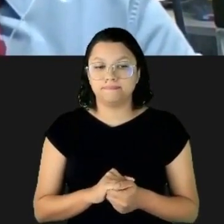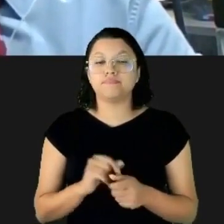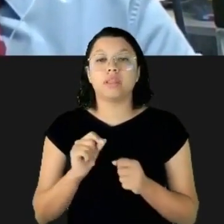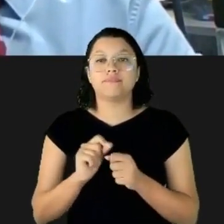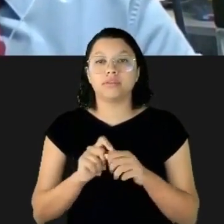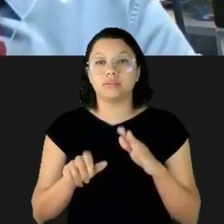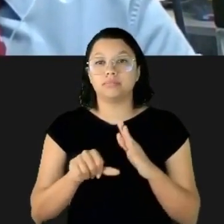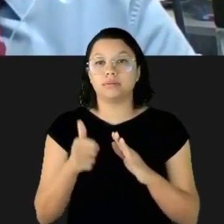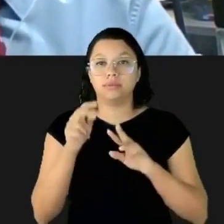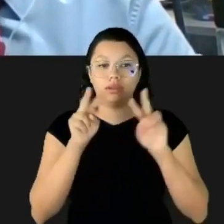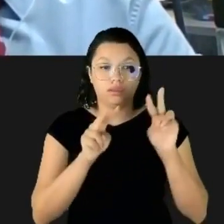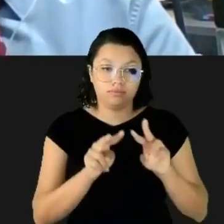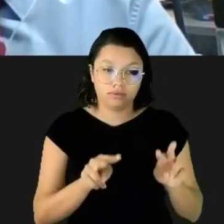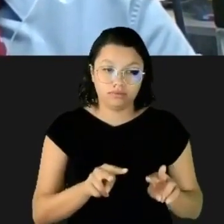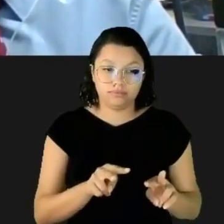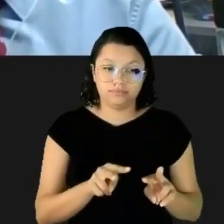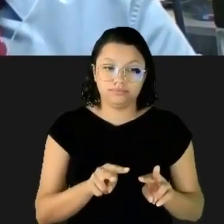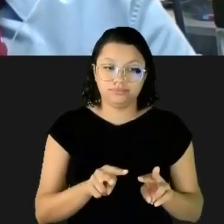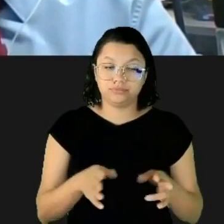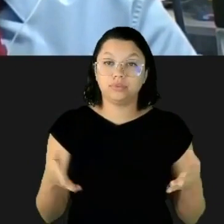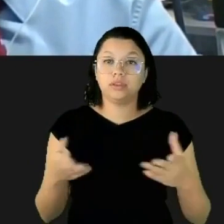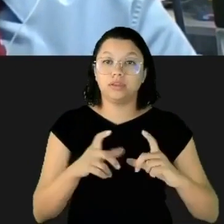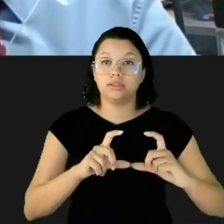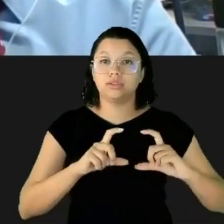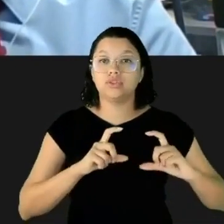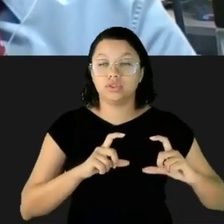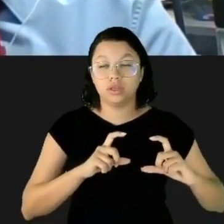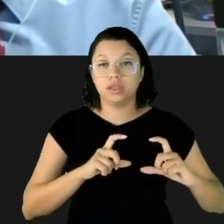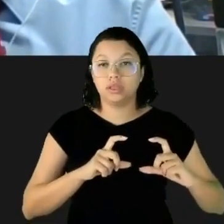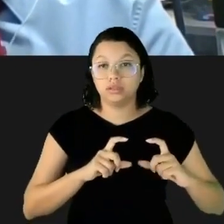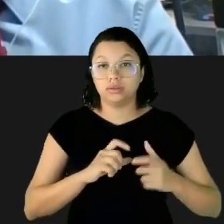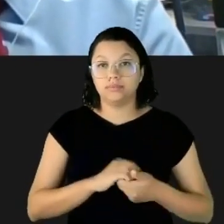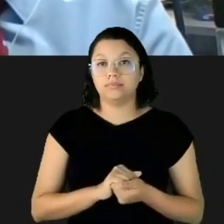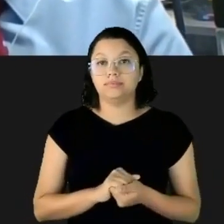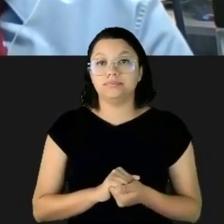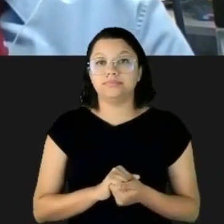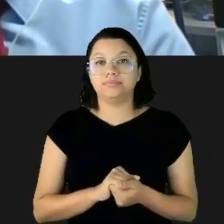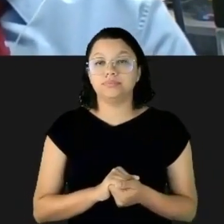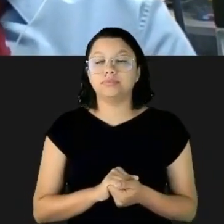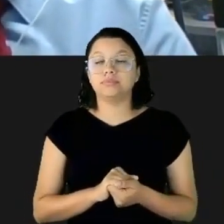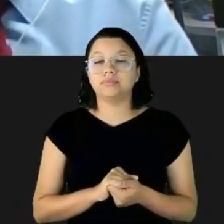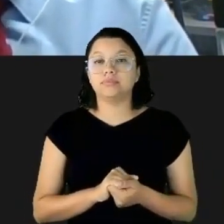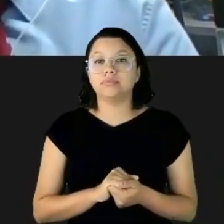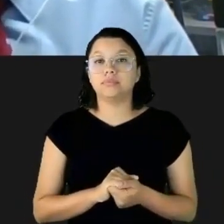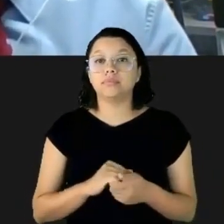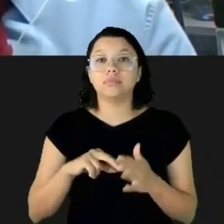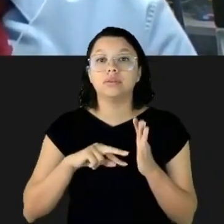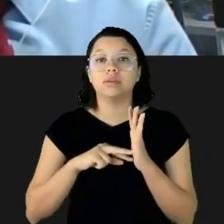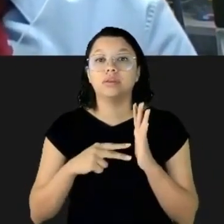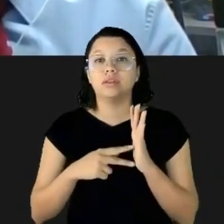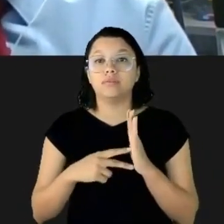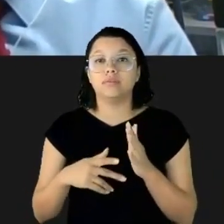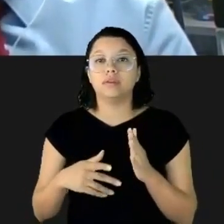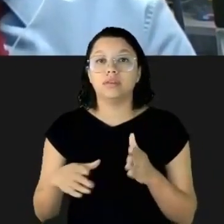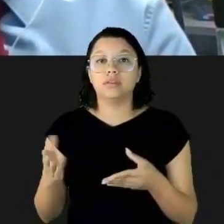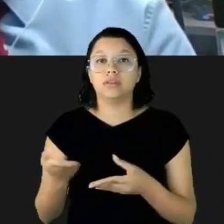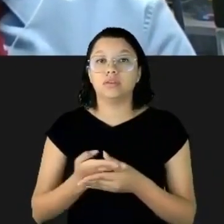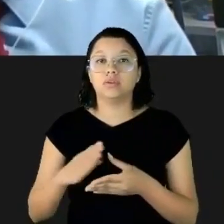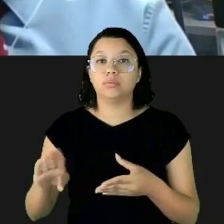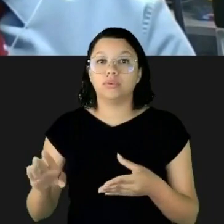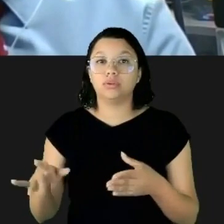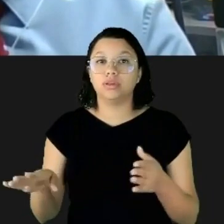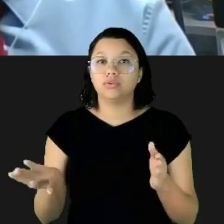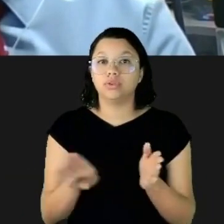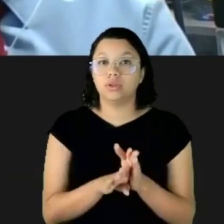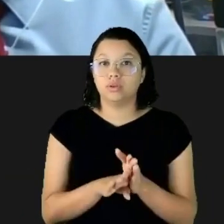fazer a triagem essa etiqueta fazer a triagem Gab isso quer dizer que o processo veio